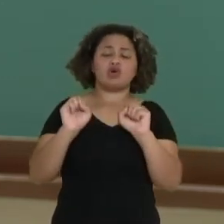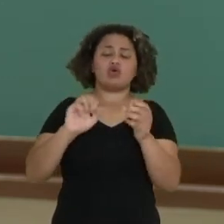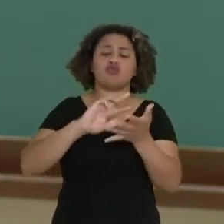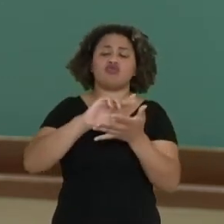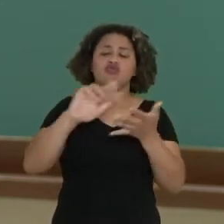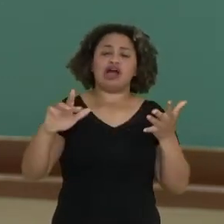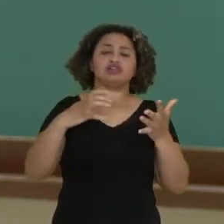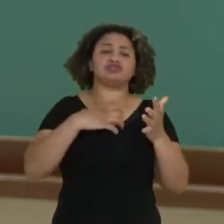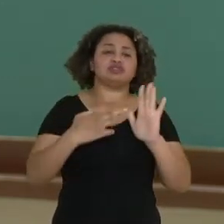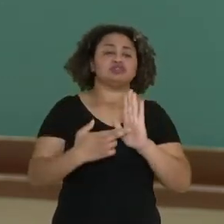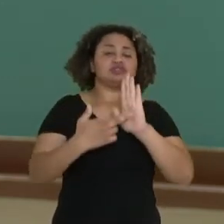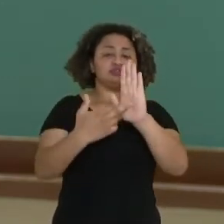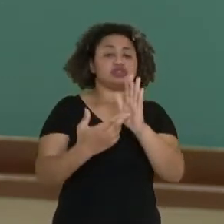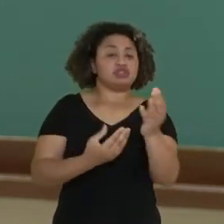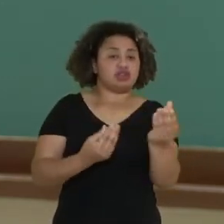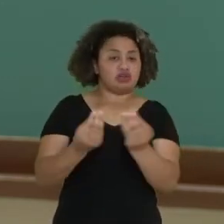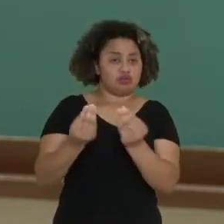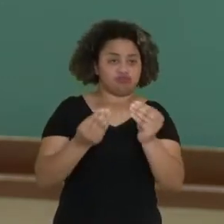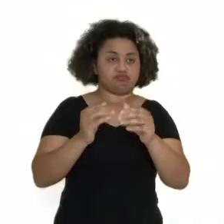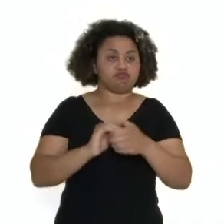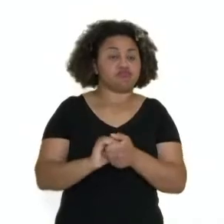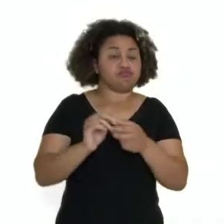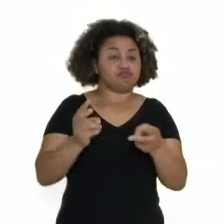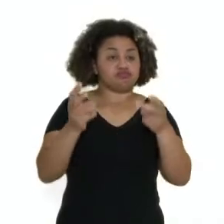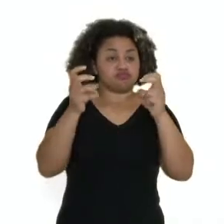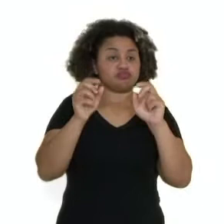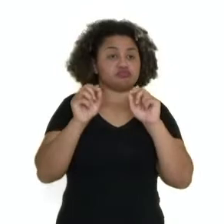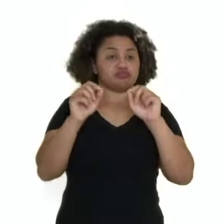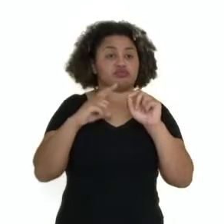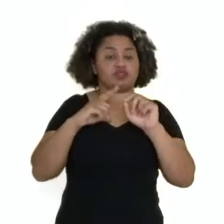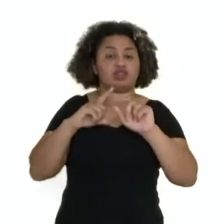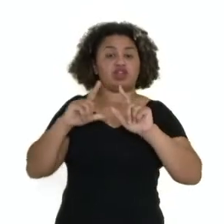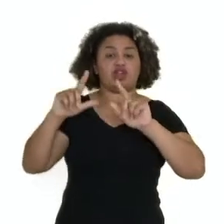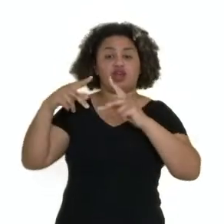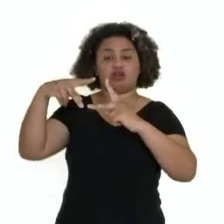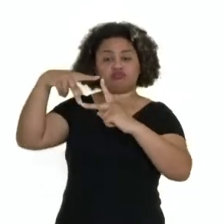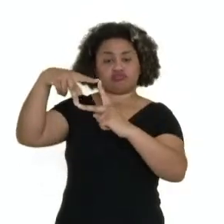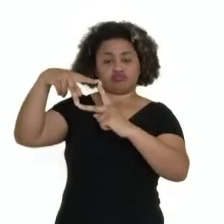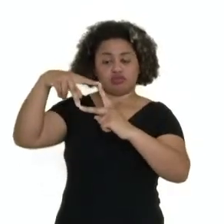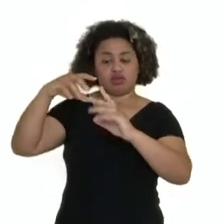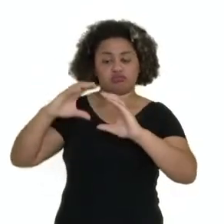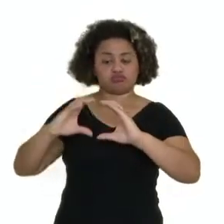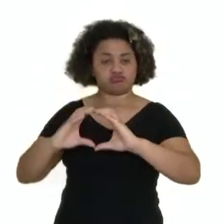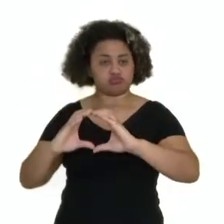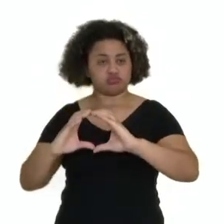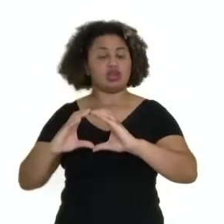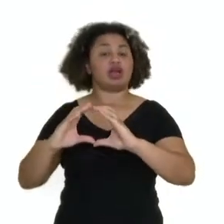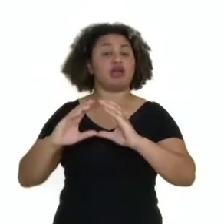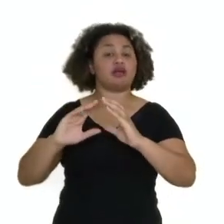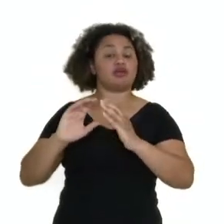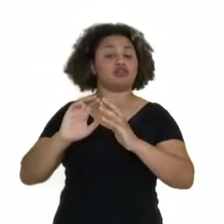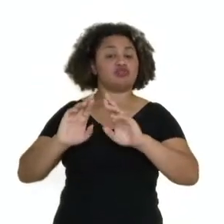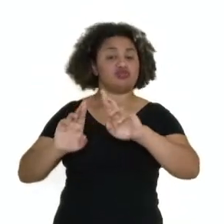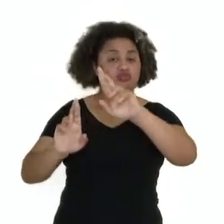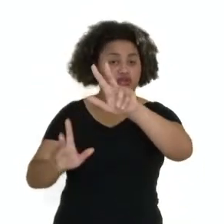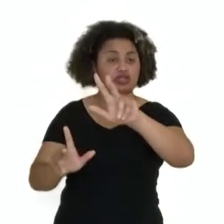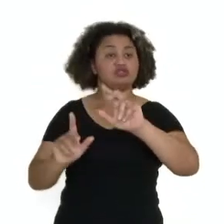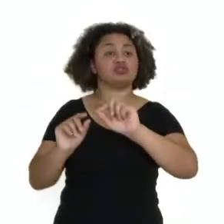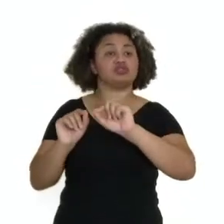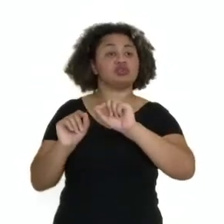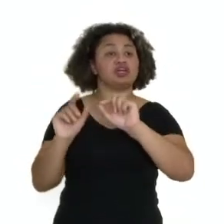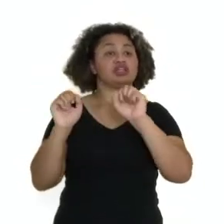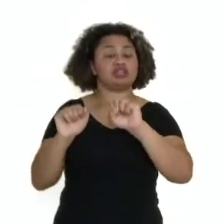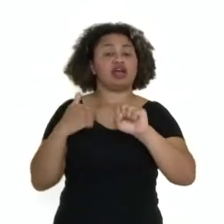várias representações. Então veja, nós temos duas formas, duas figuras diferentes e elas podem